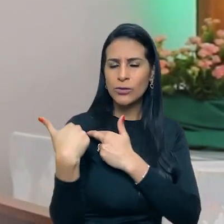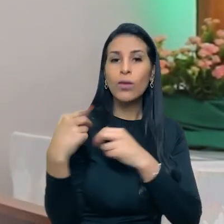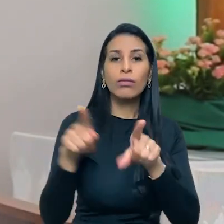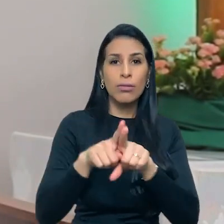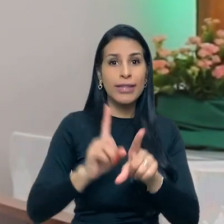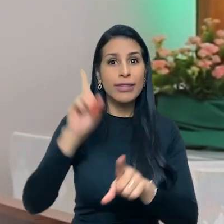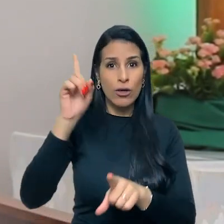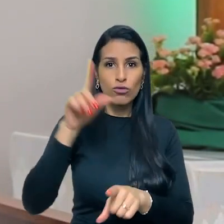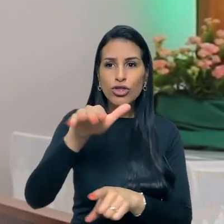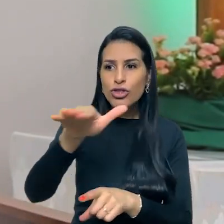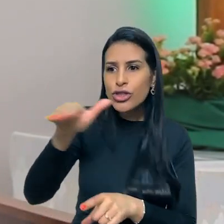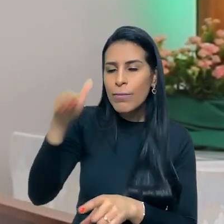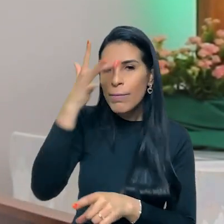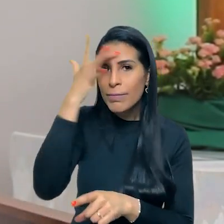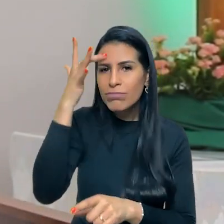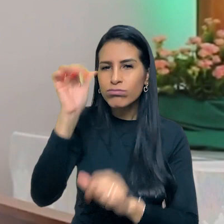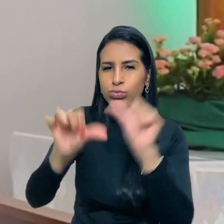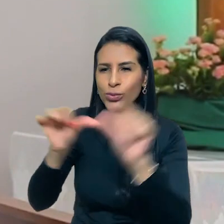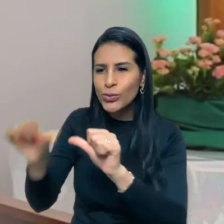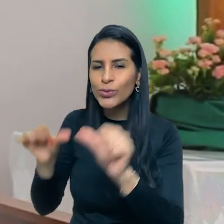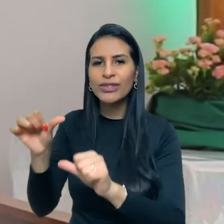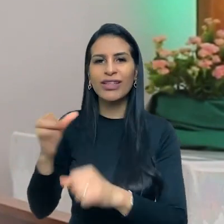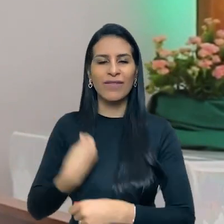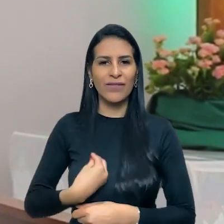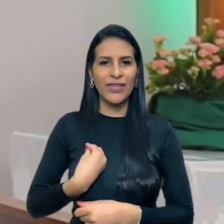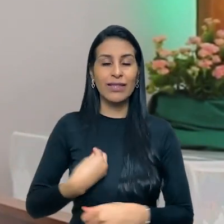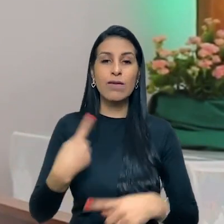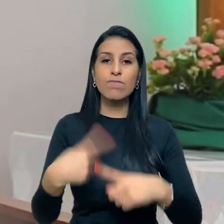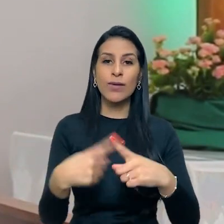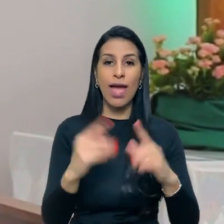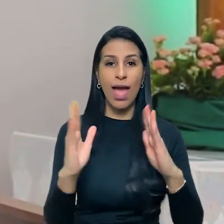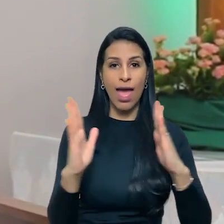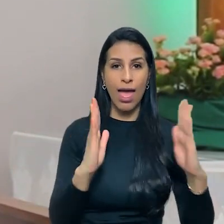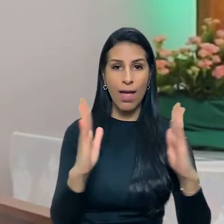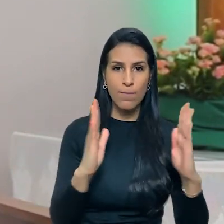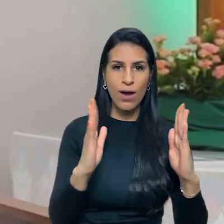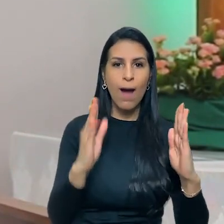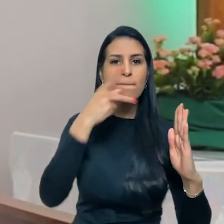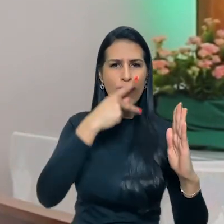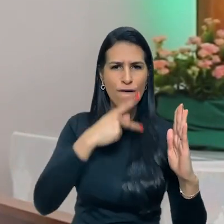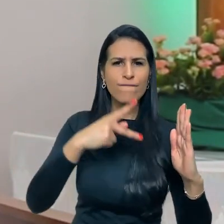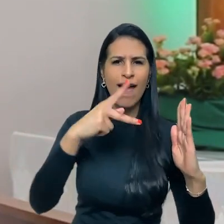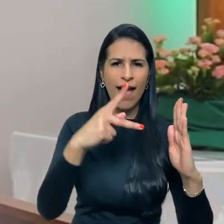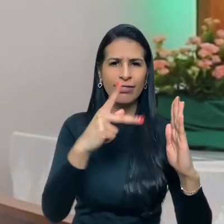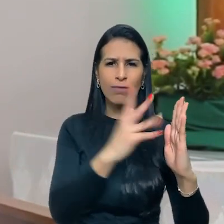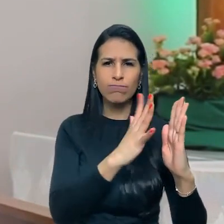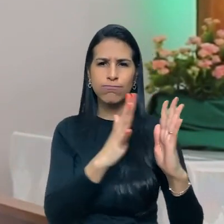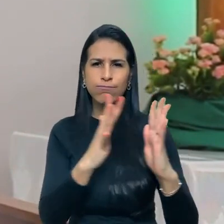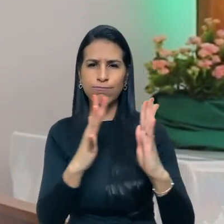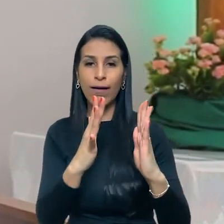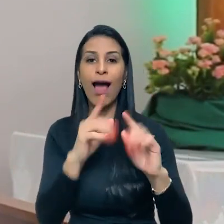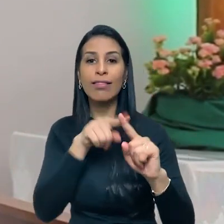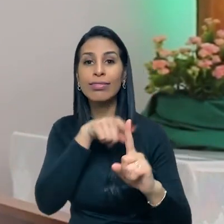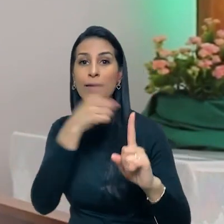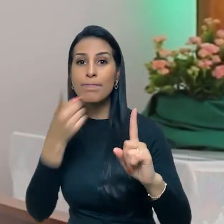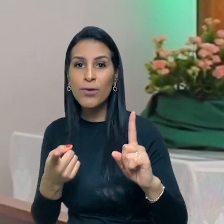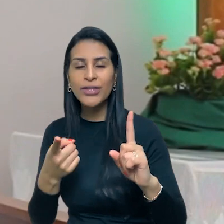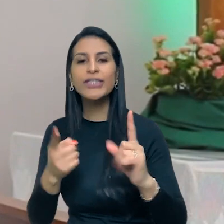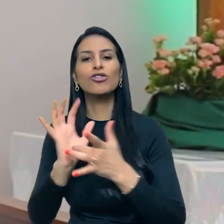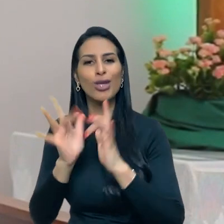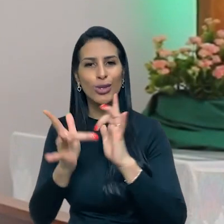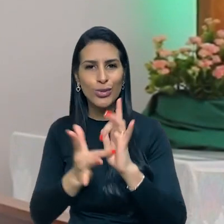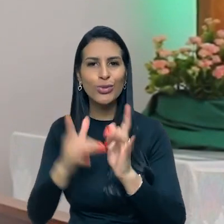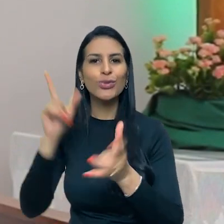ele chama e transforma. Depois do tempo dos profetas, Deus enviou o seu próprio filho, Jesus